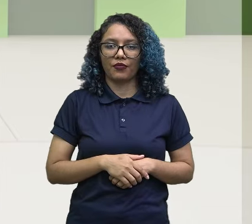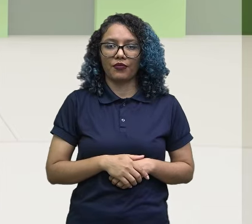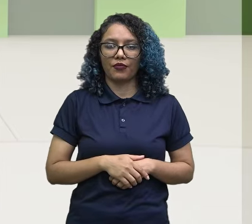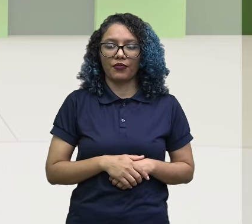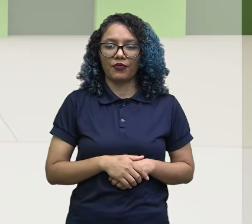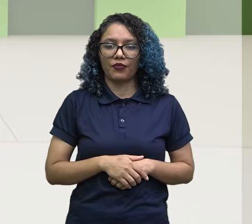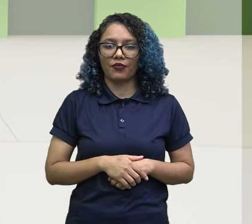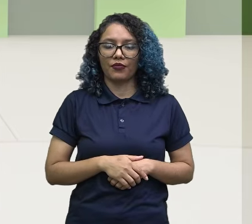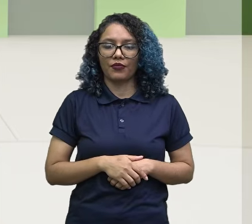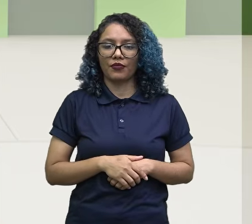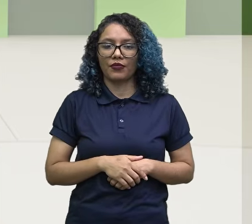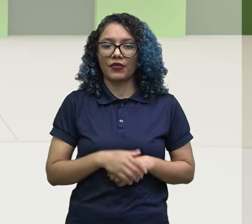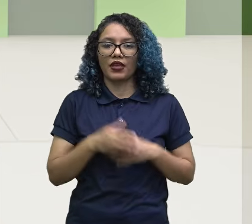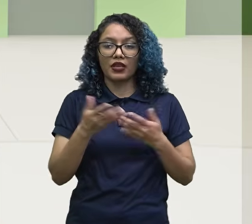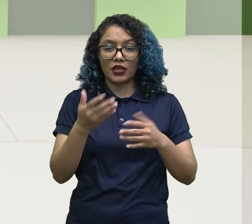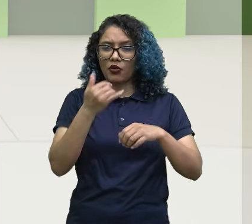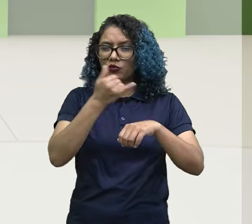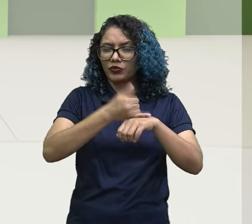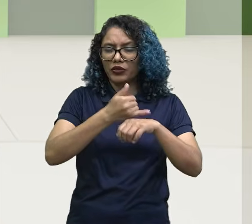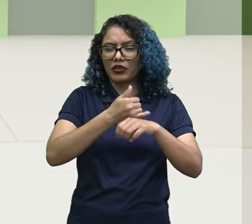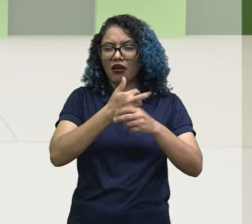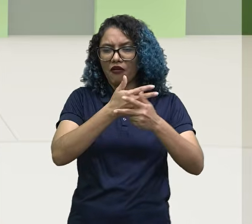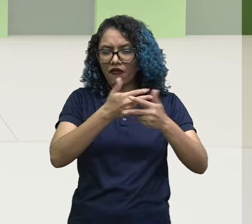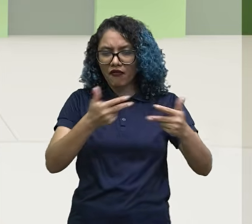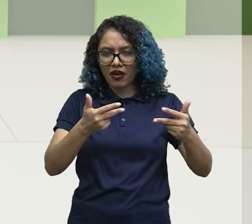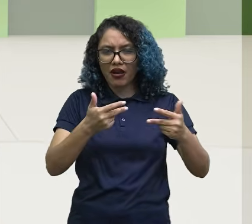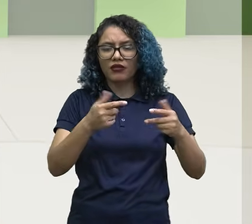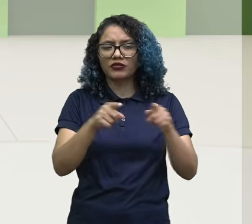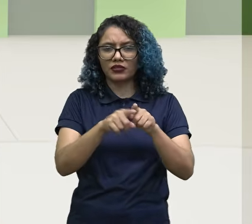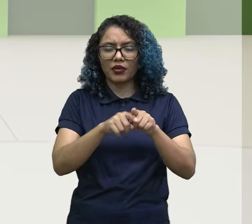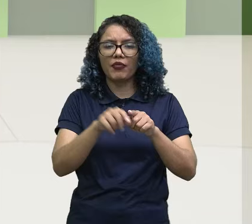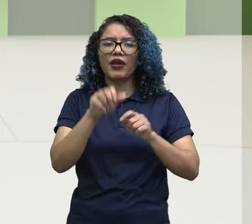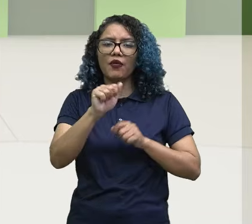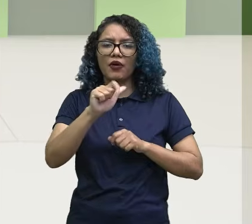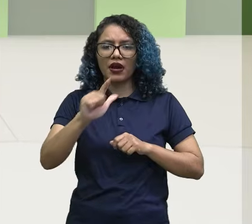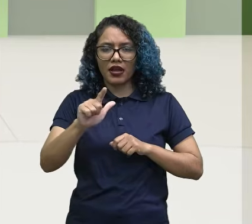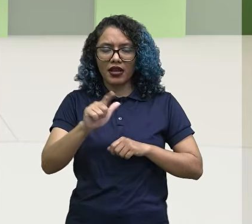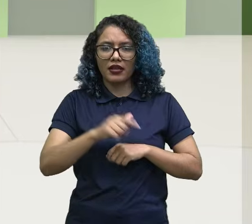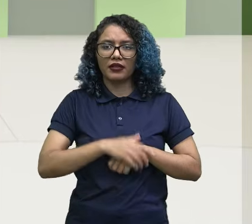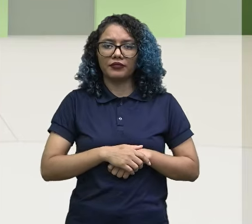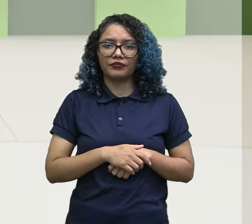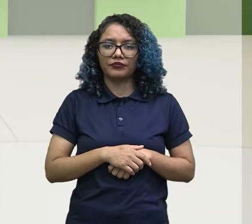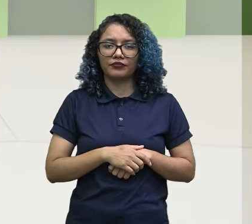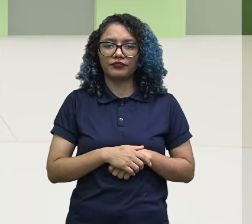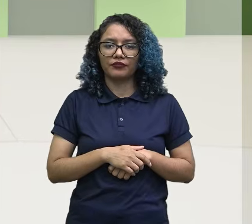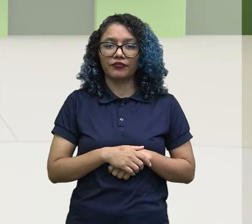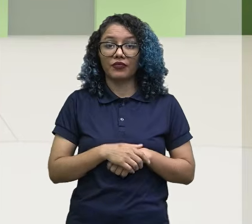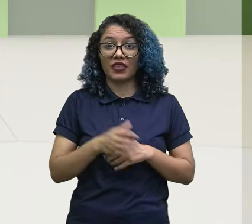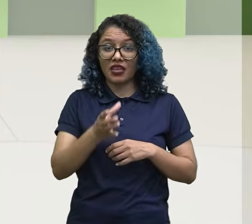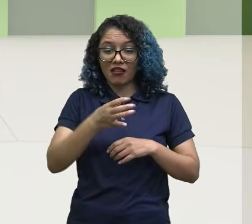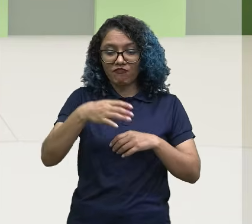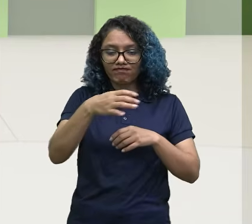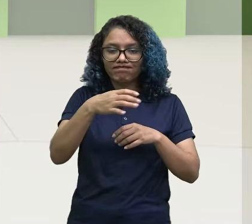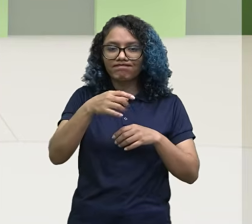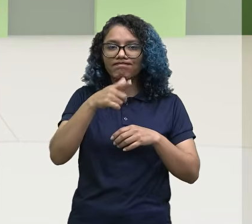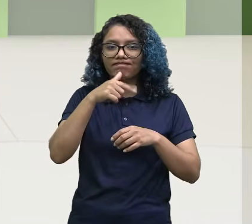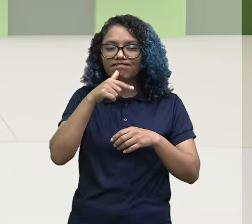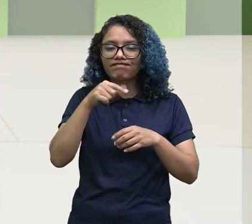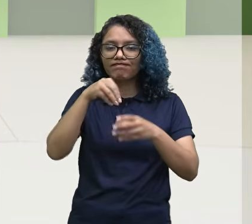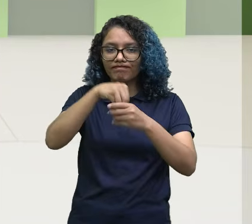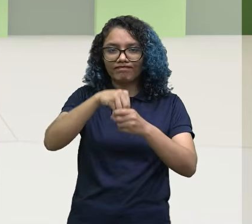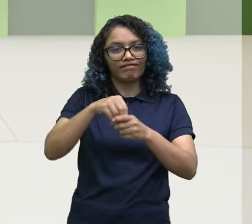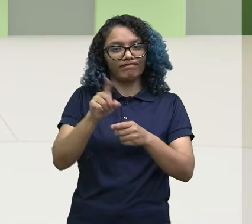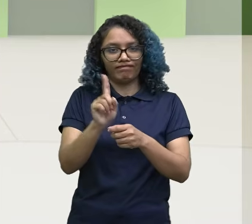metais alcalinos e alcalinos terrosos, e também o alumínio, eles não são descarregados em soluções aquosas, tá?